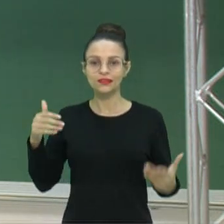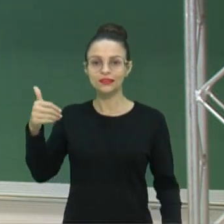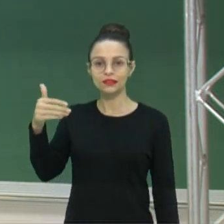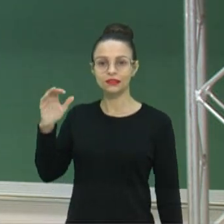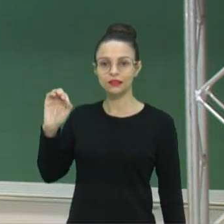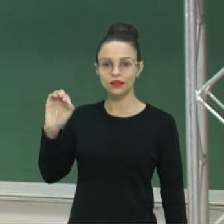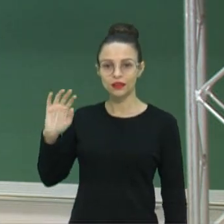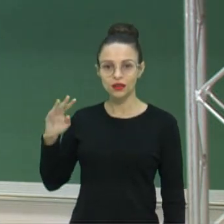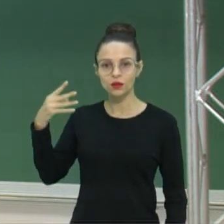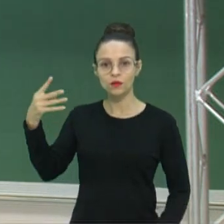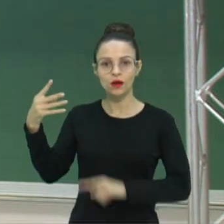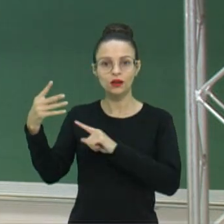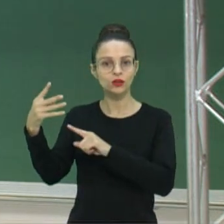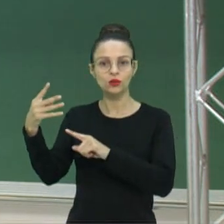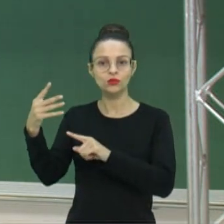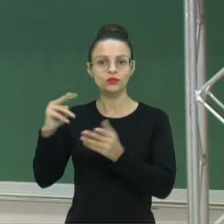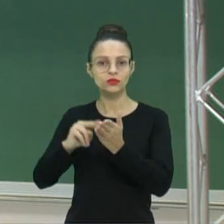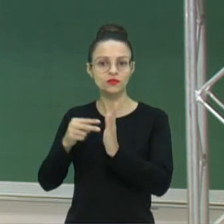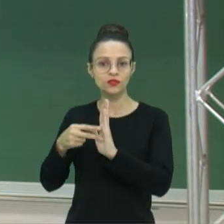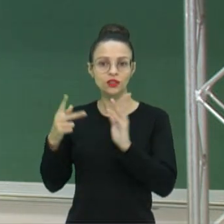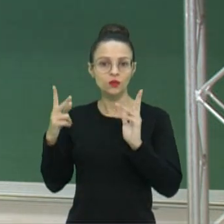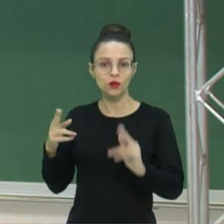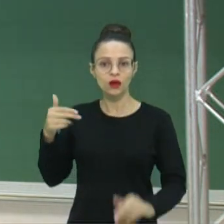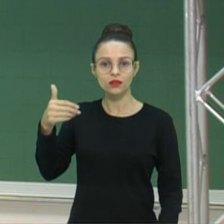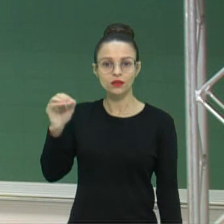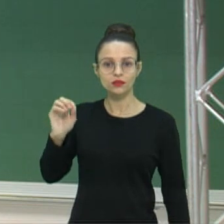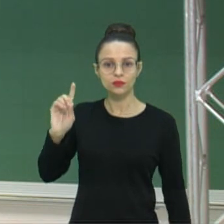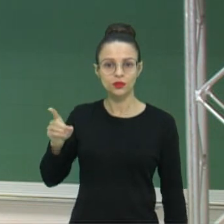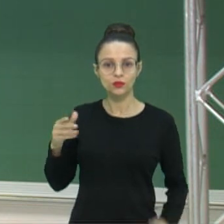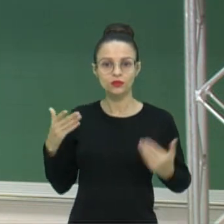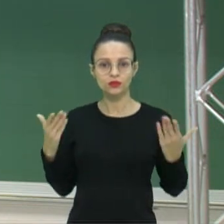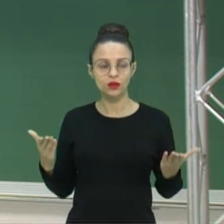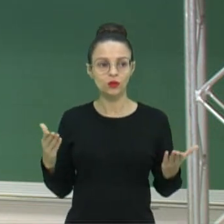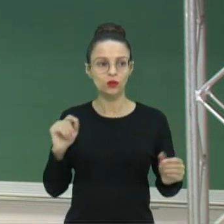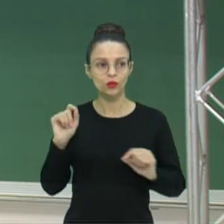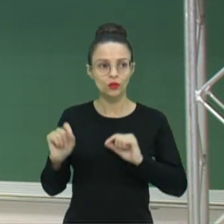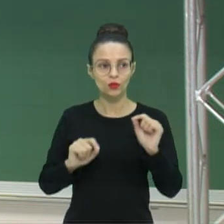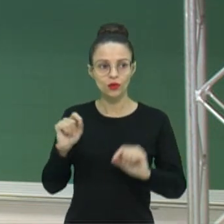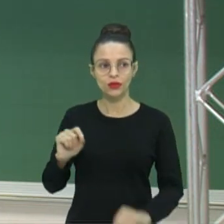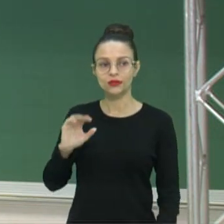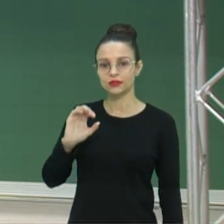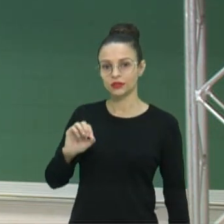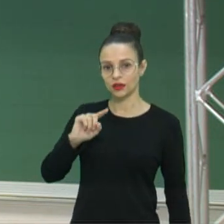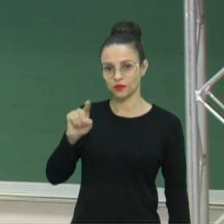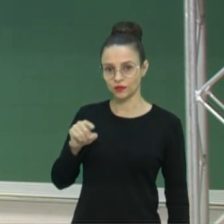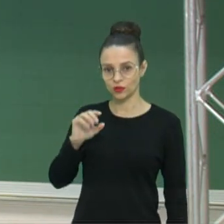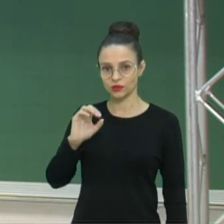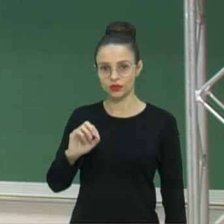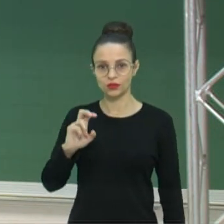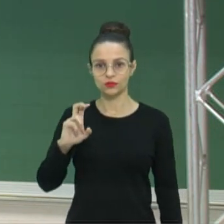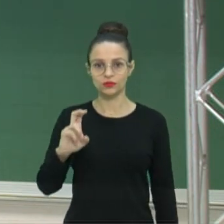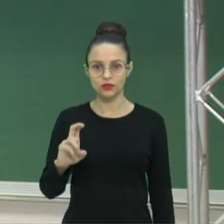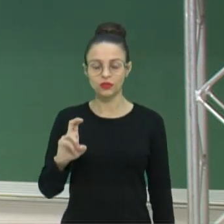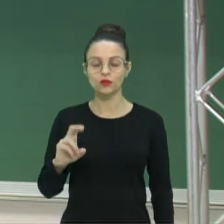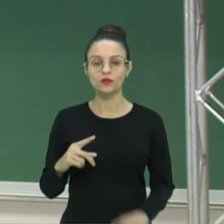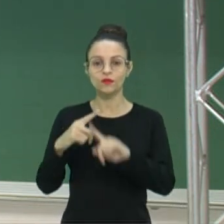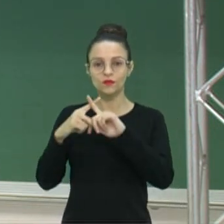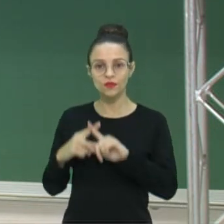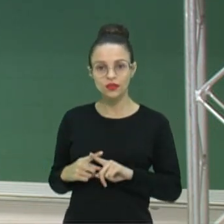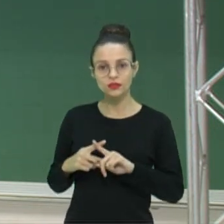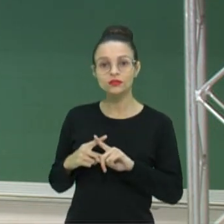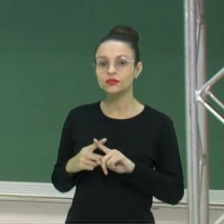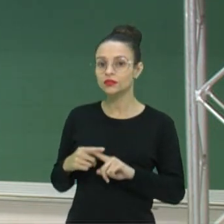elevado à quarta, pessoal, é a mesma coisa que 10 mil, certo? Ou seja, eu vou ter 0,05